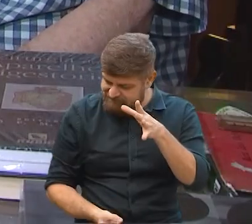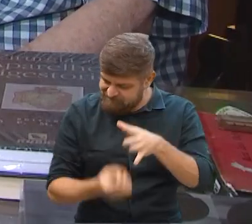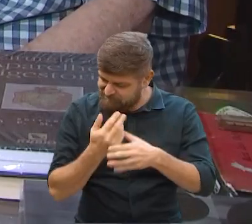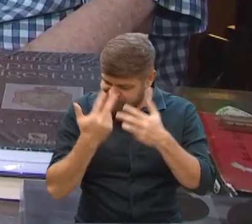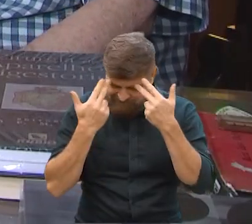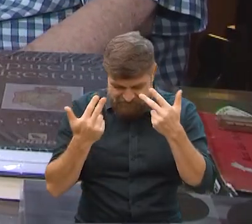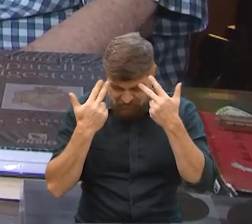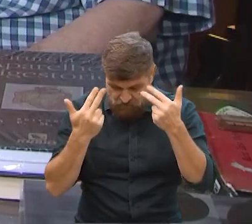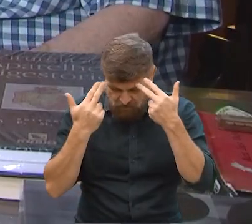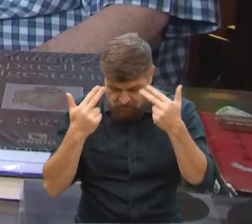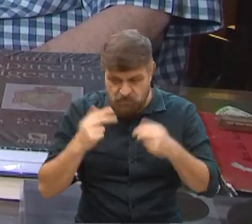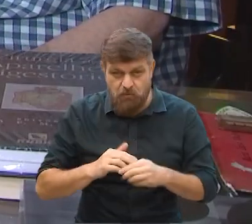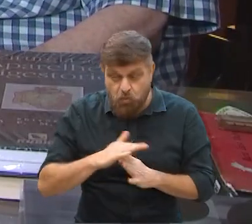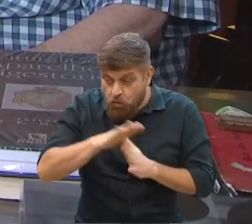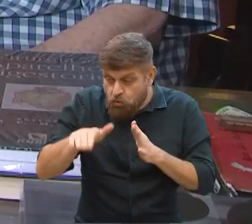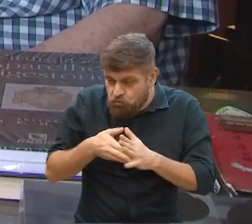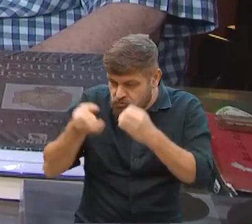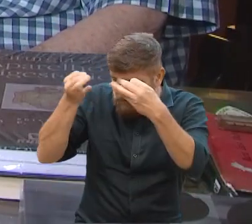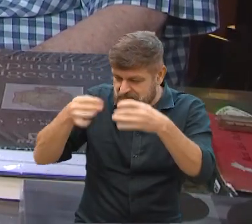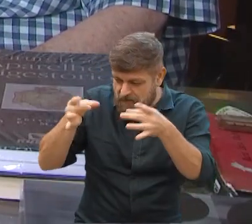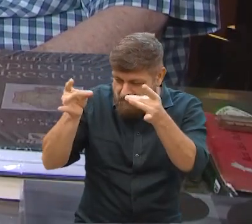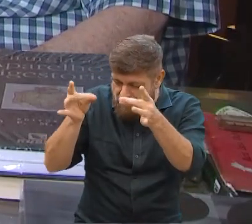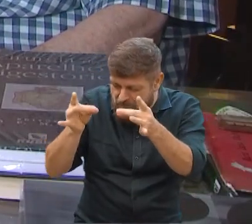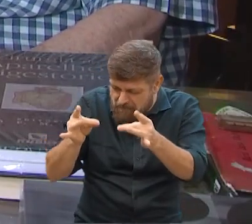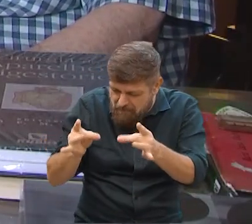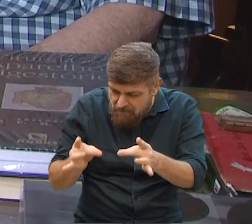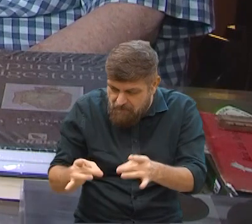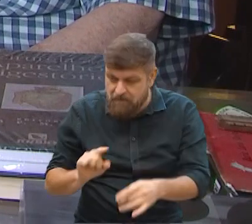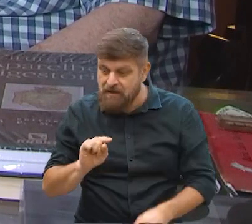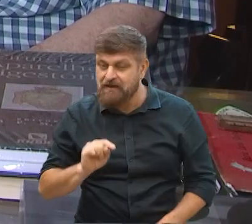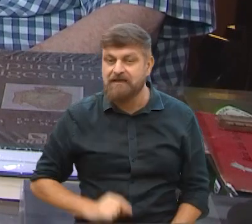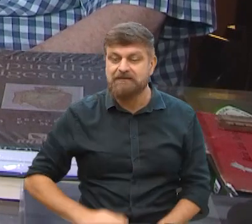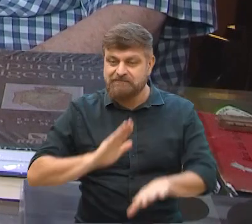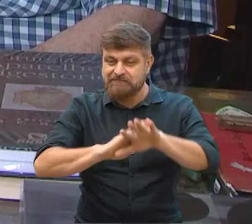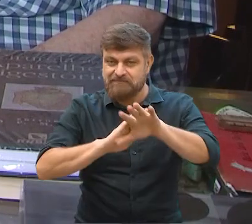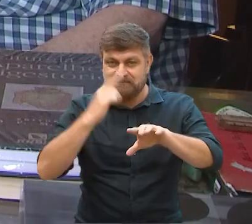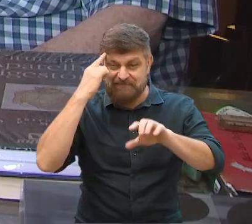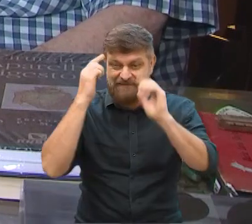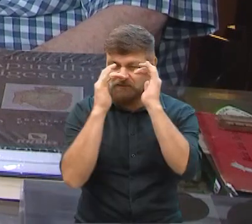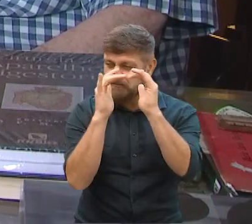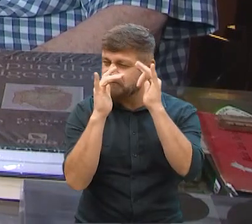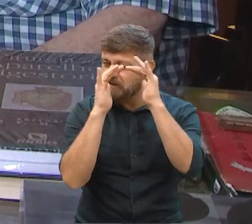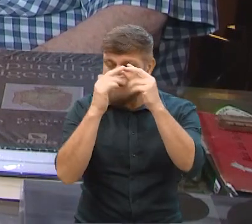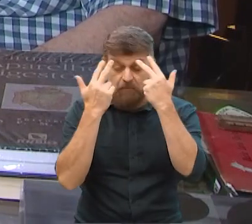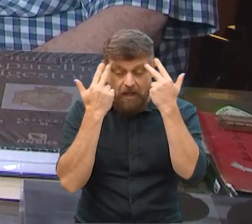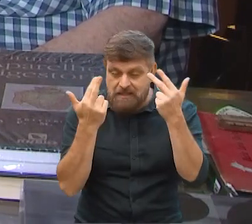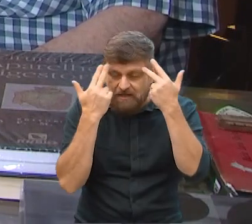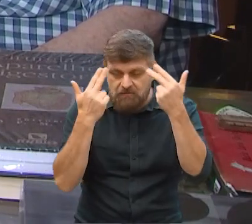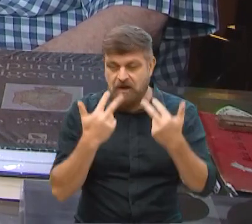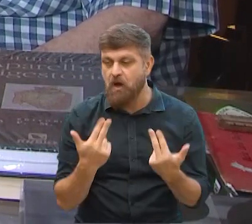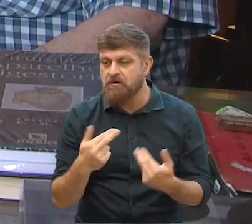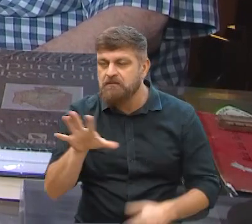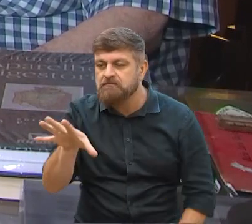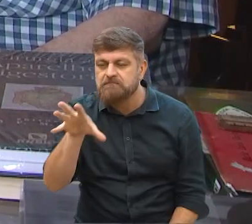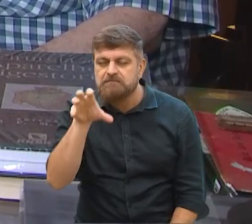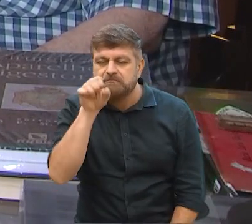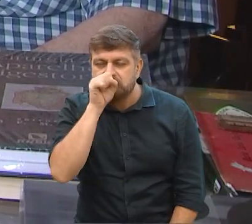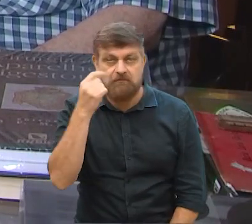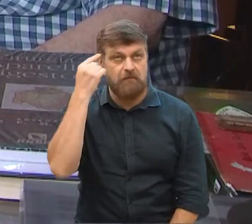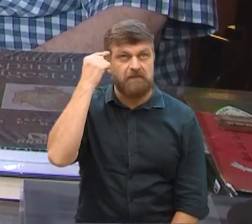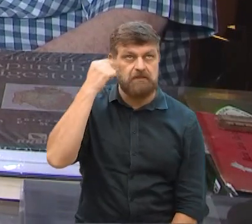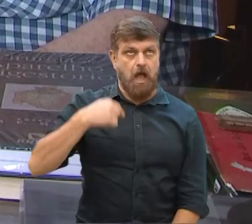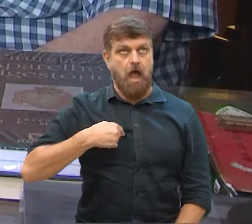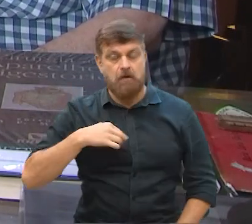de maneira automática, né? Tudo isso que você está explicando, doutor, isso acontece de uma maneira tão natural como a respiração. A